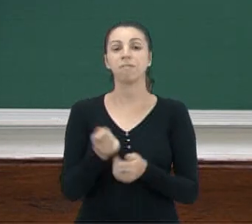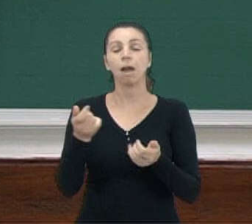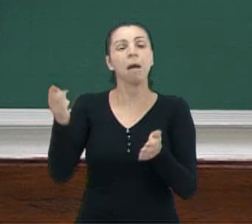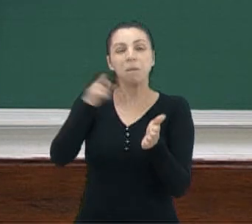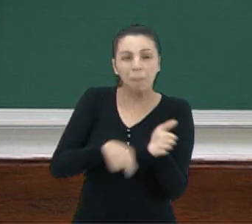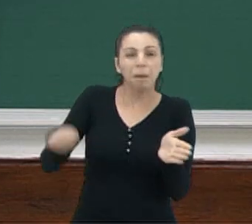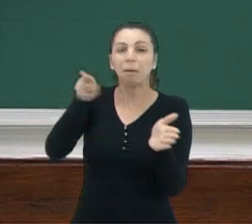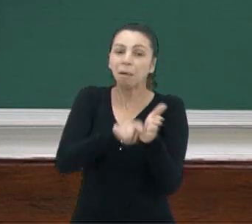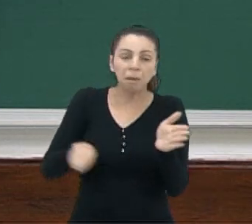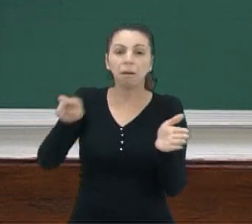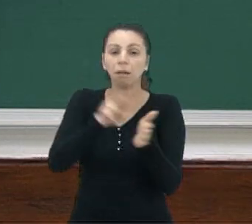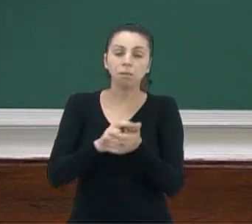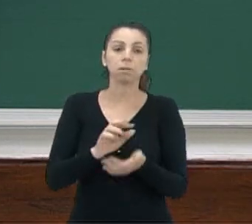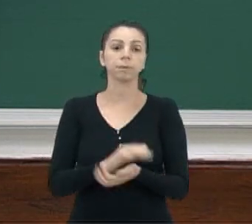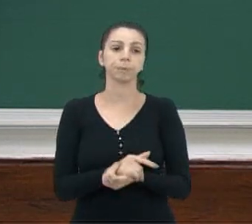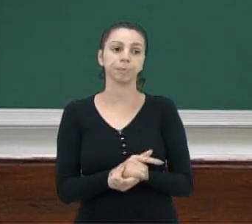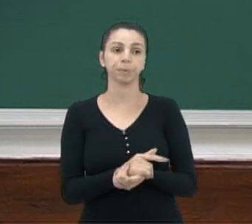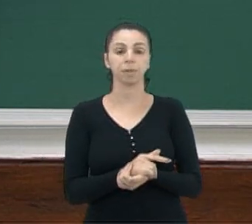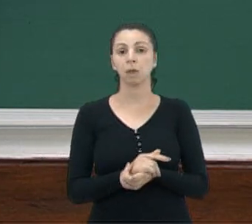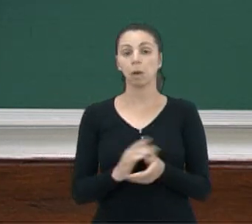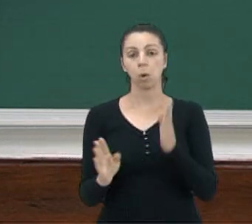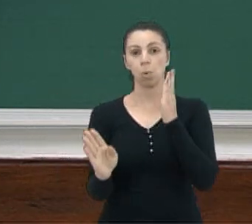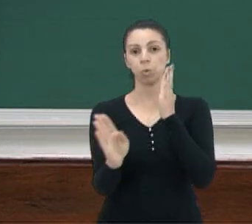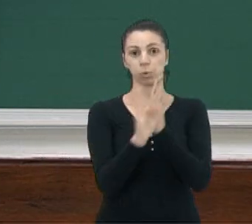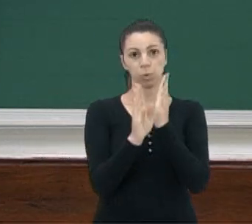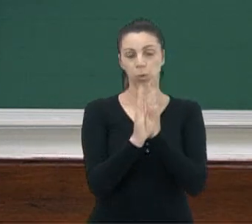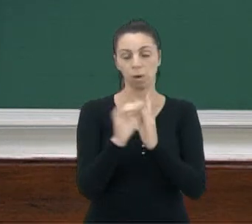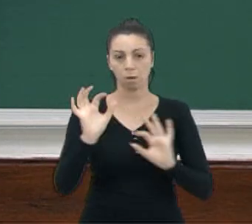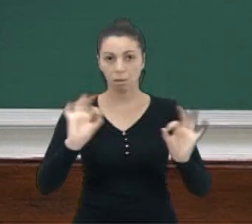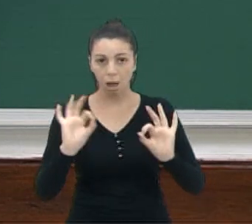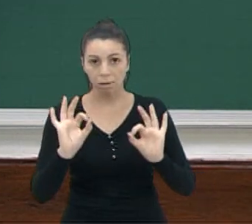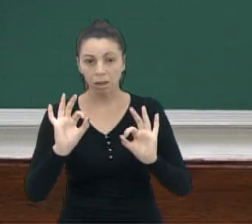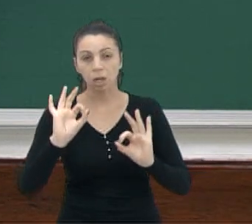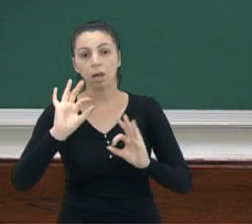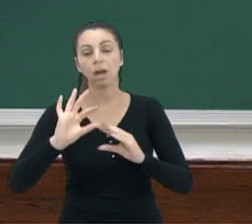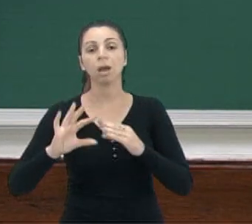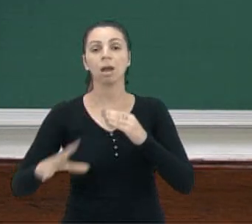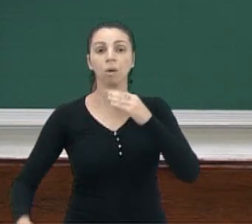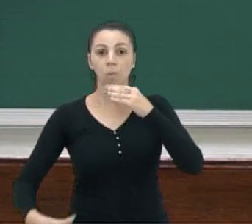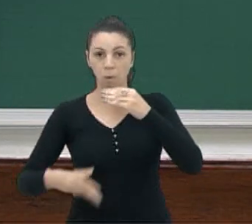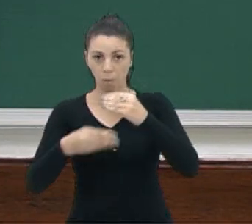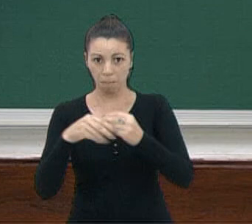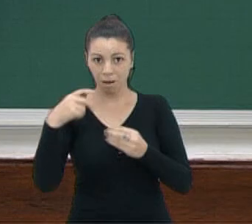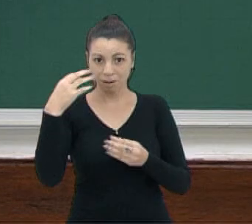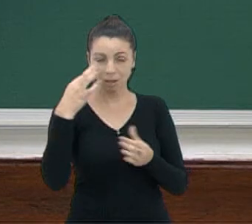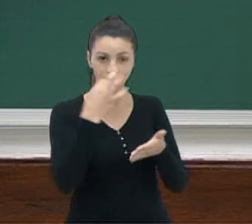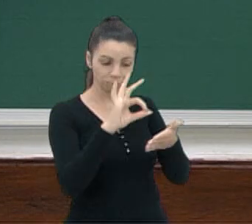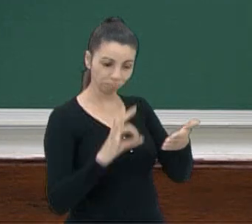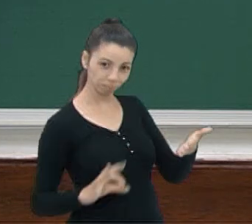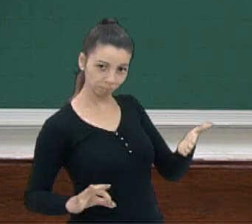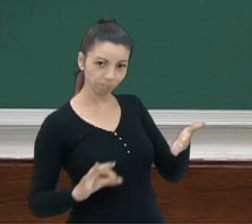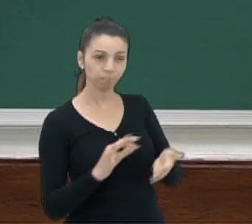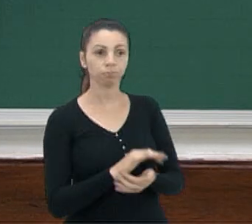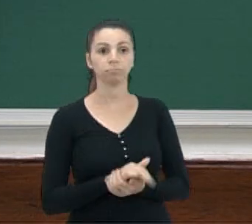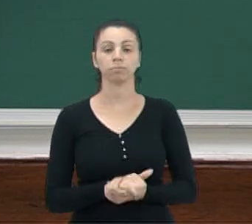quem não tinha achado algum desses, agora completa aí a sua listinha.